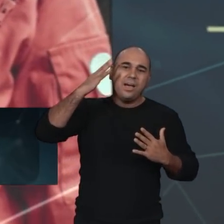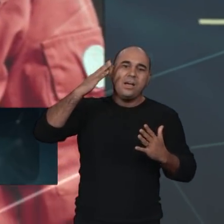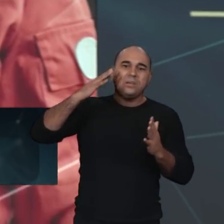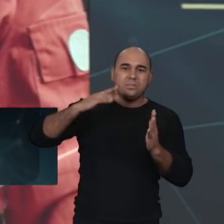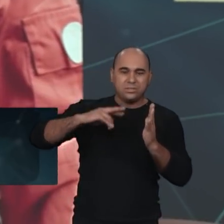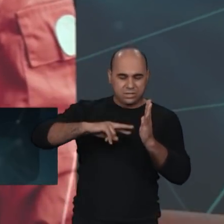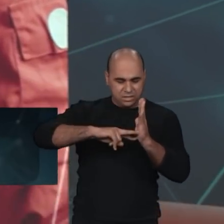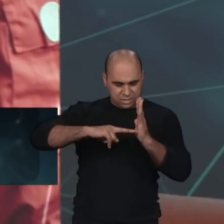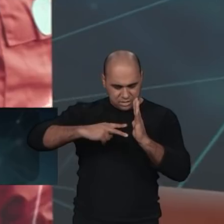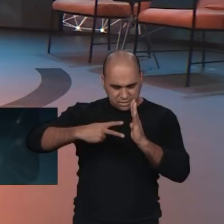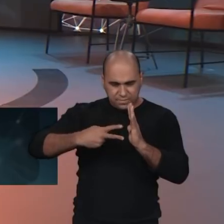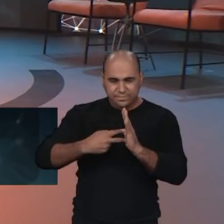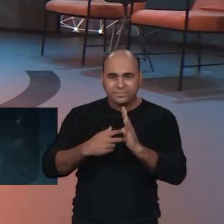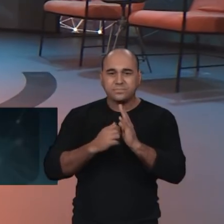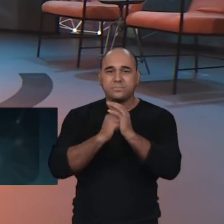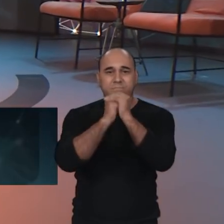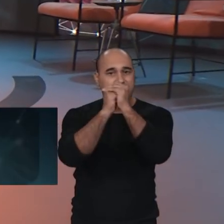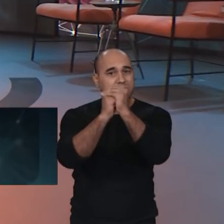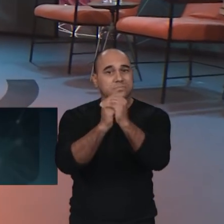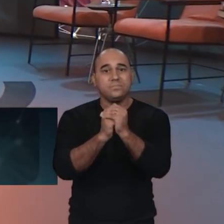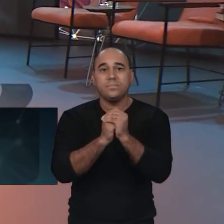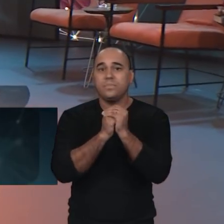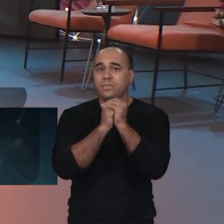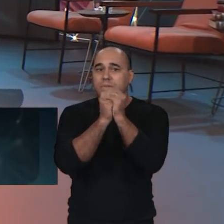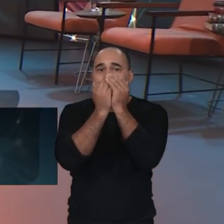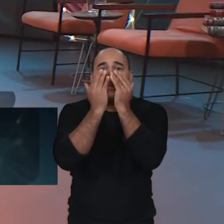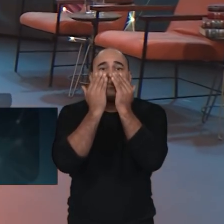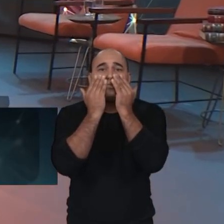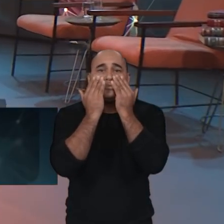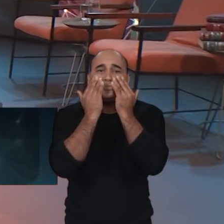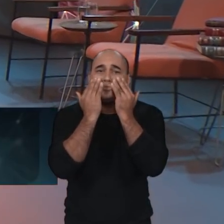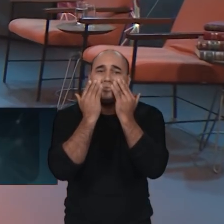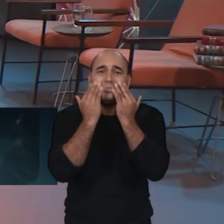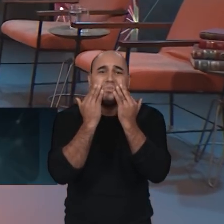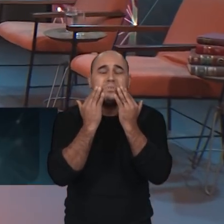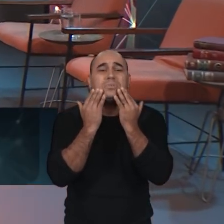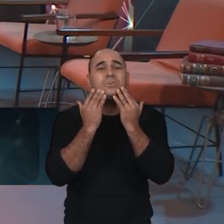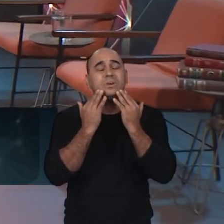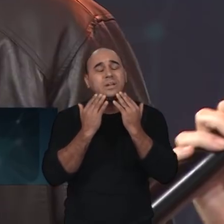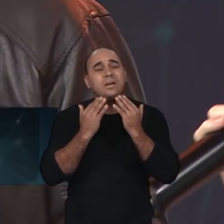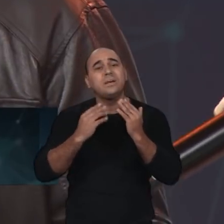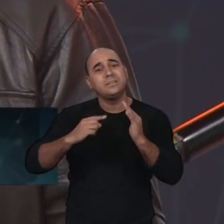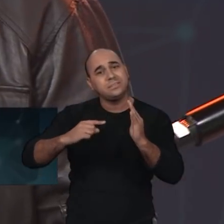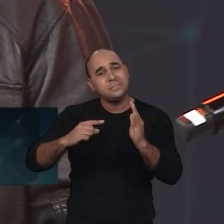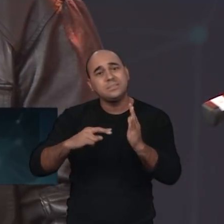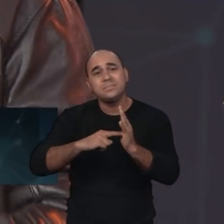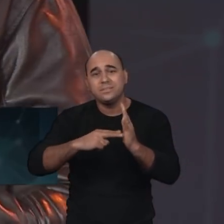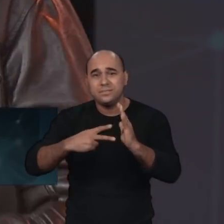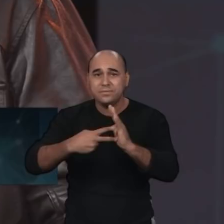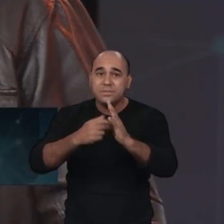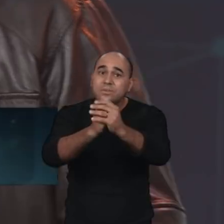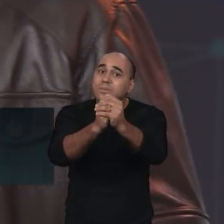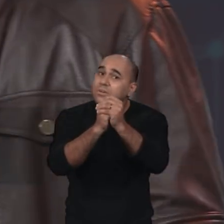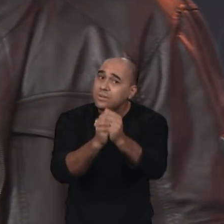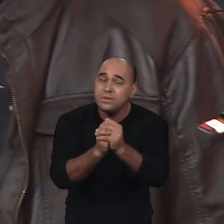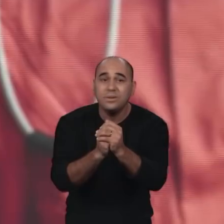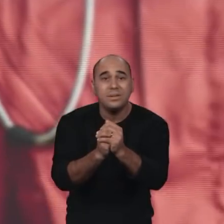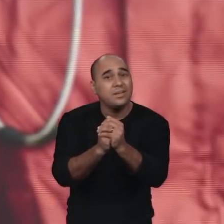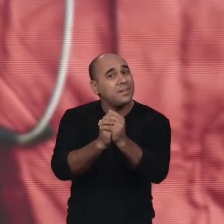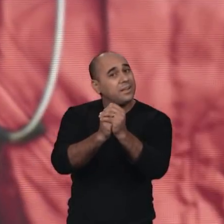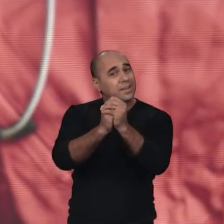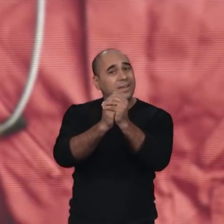chorar também é orar. chorar também é orar.